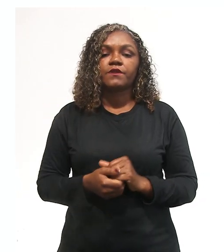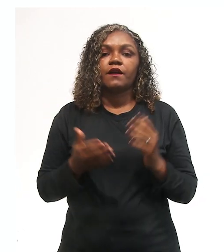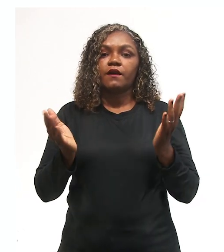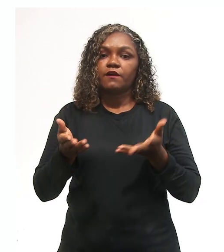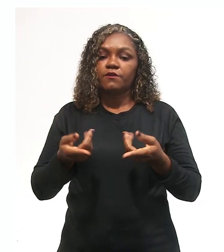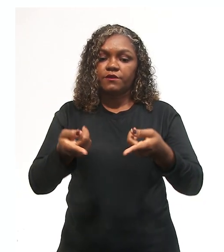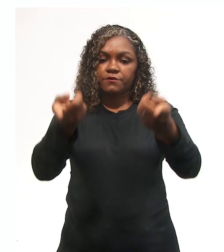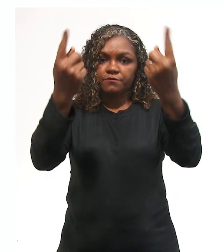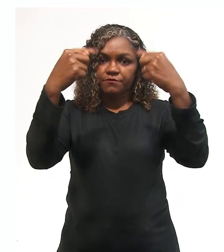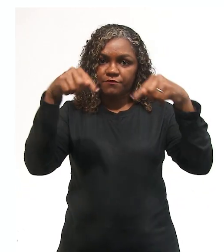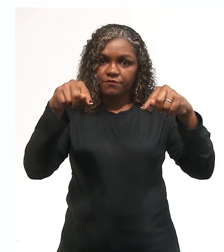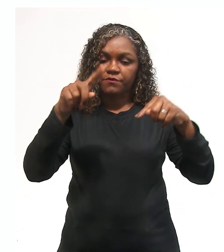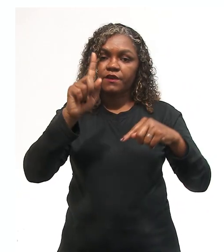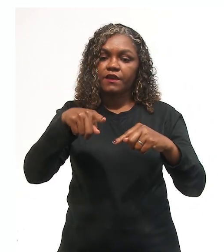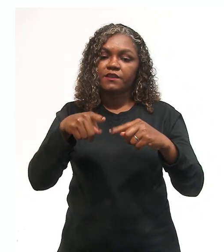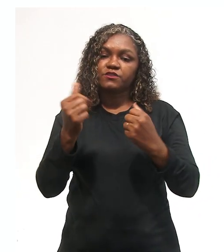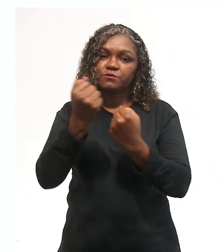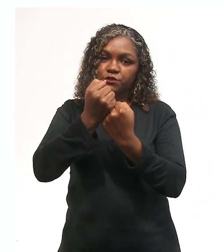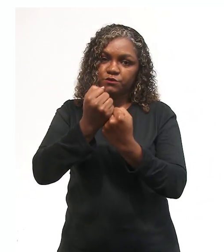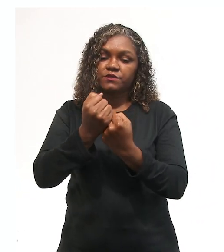capital é de